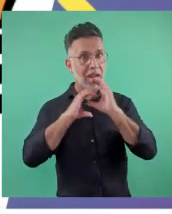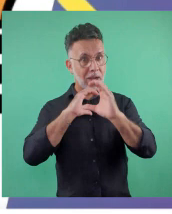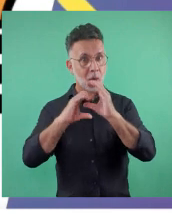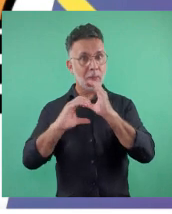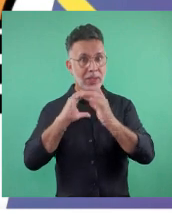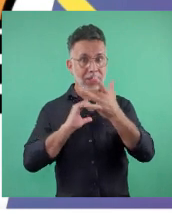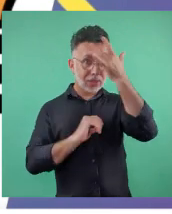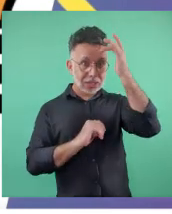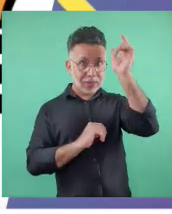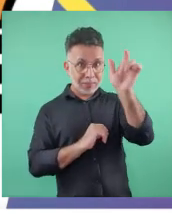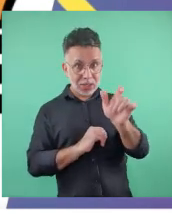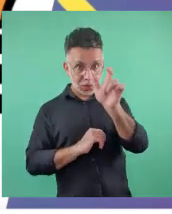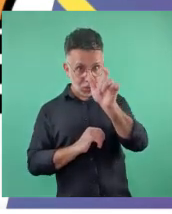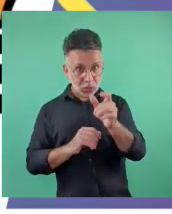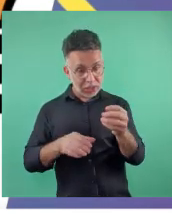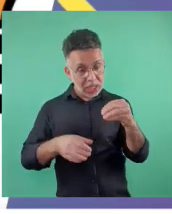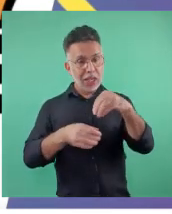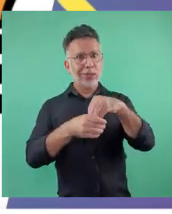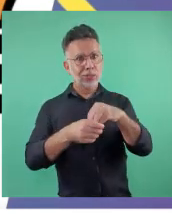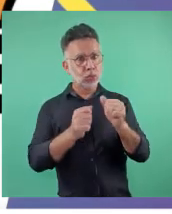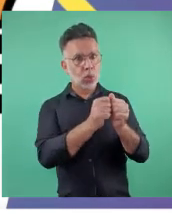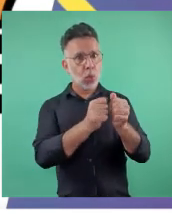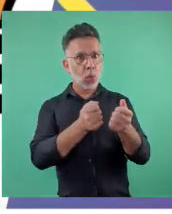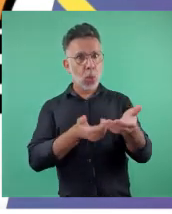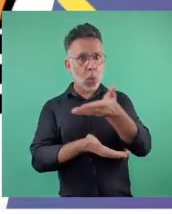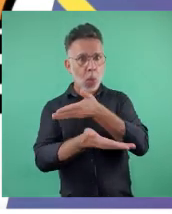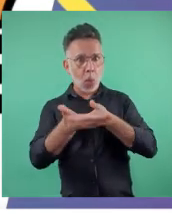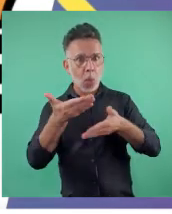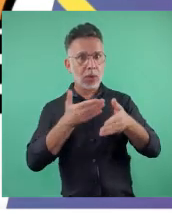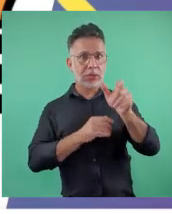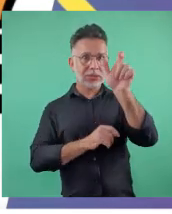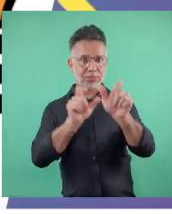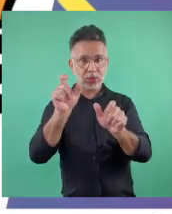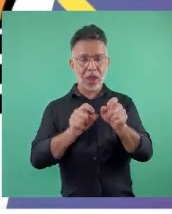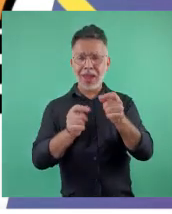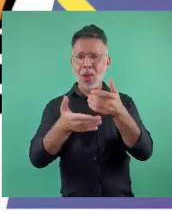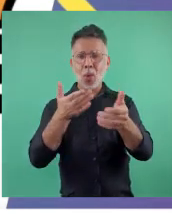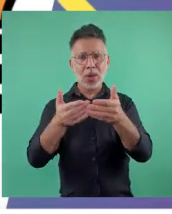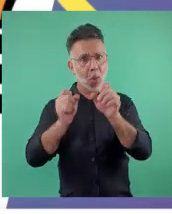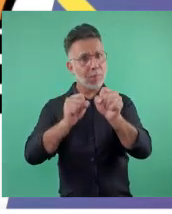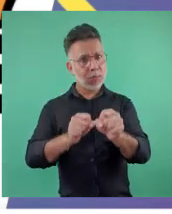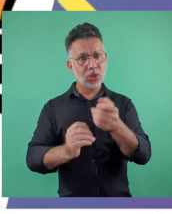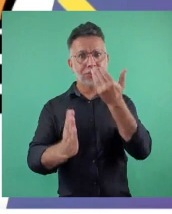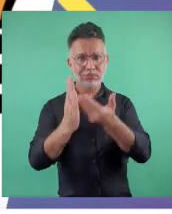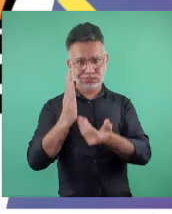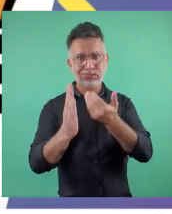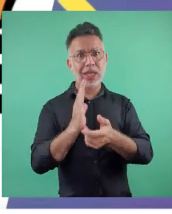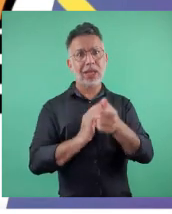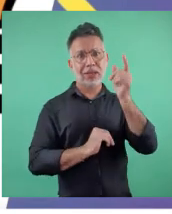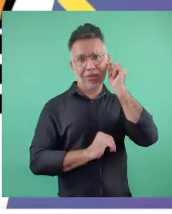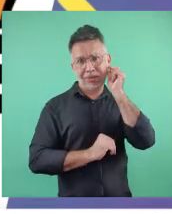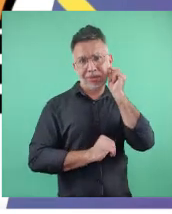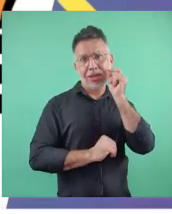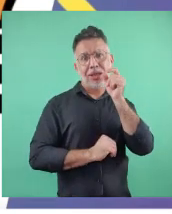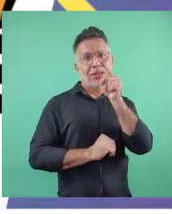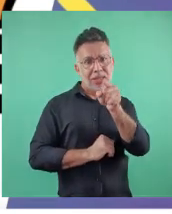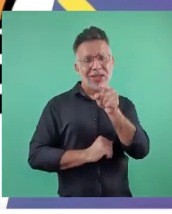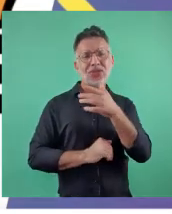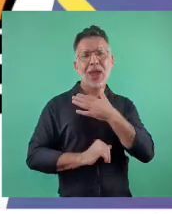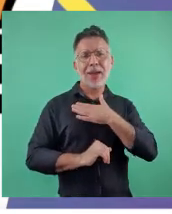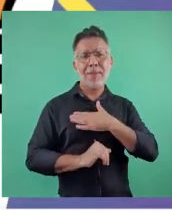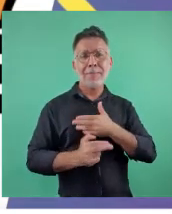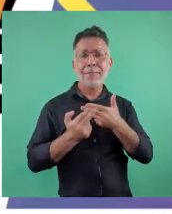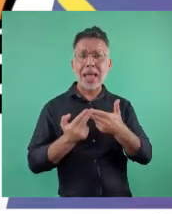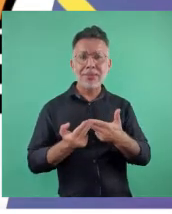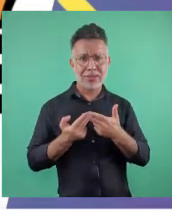mesmo em grau leve e moderado, ela também afeta muito a comunicação das pessoas e entre as pessoas. Então